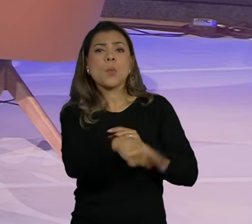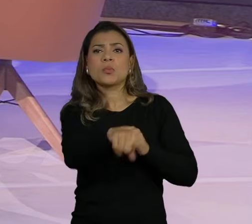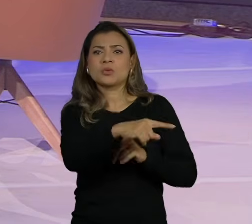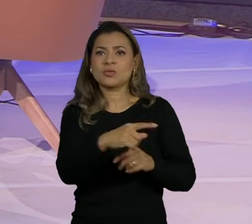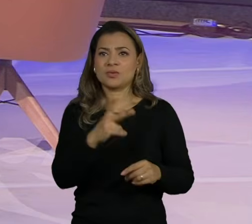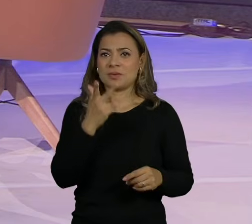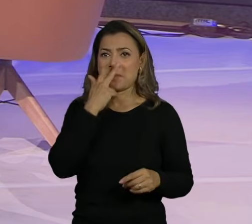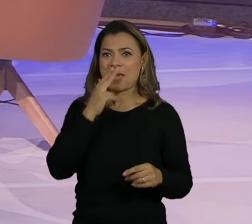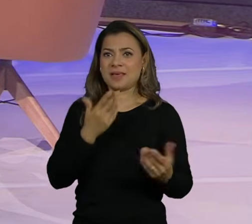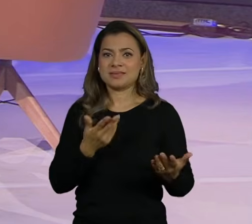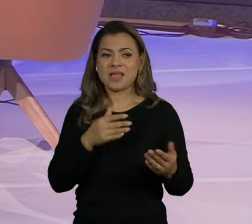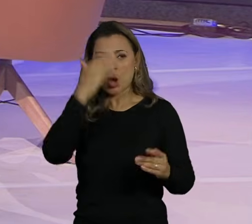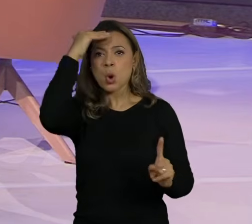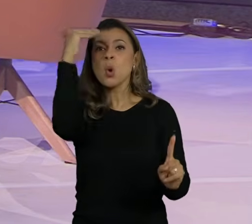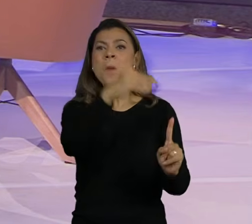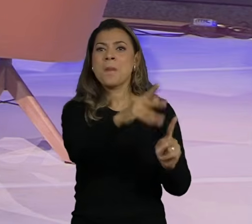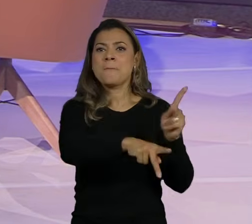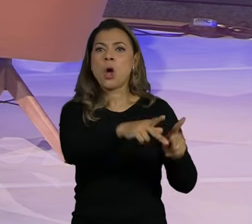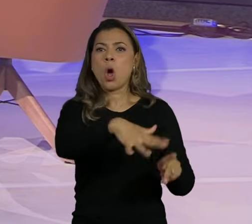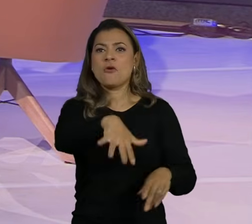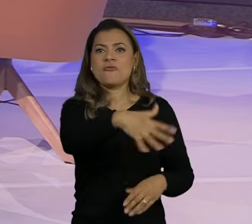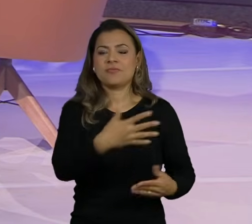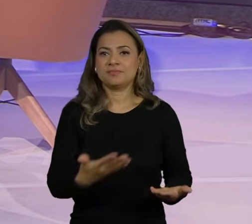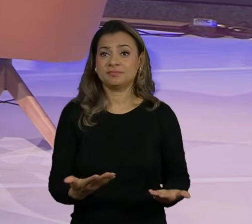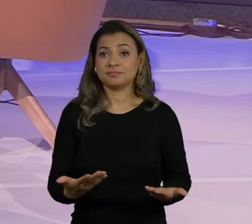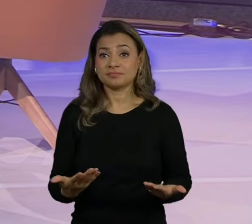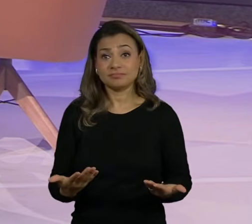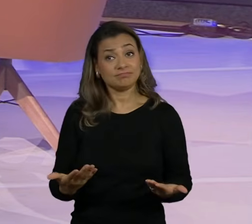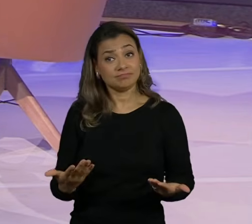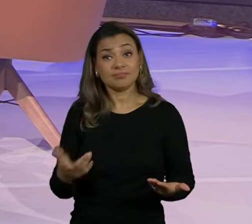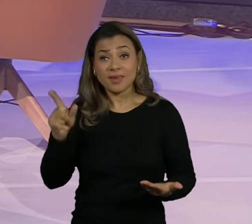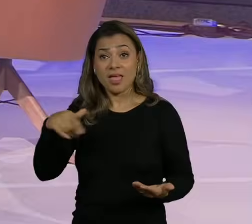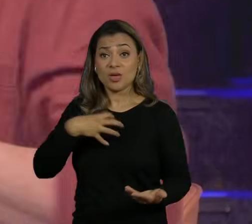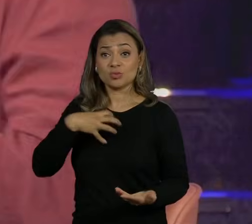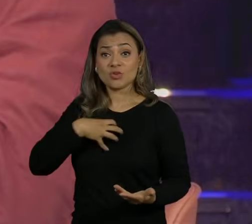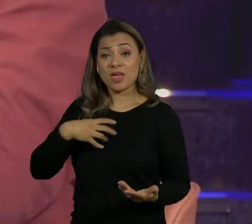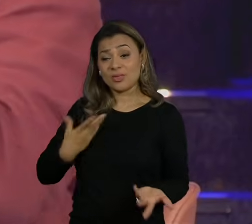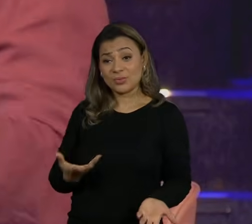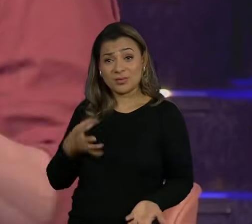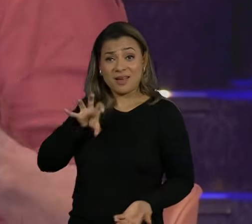política e o Estado. Entende? Essa é a dominação, essa é a interpretação